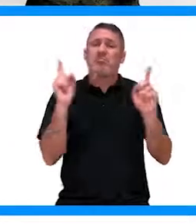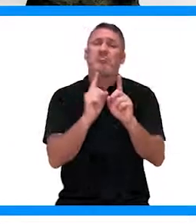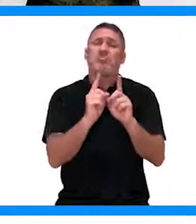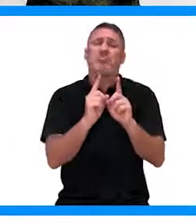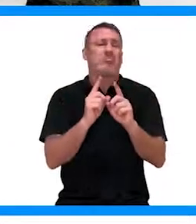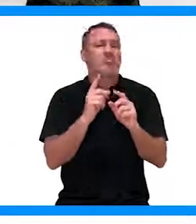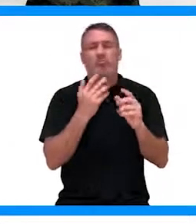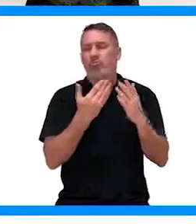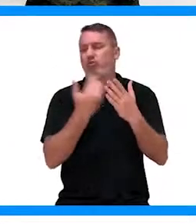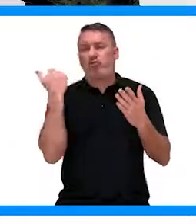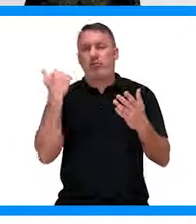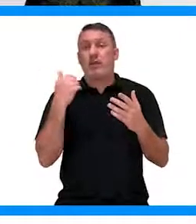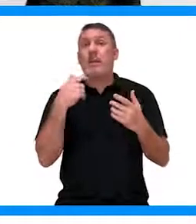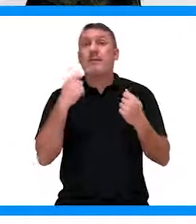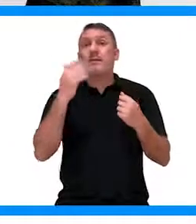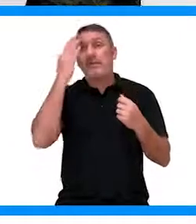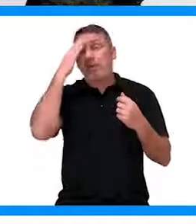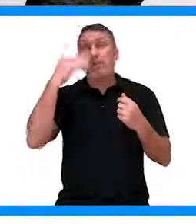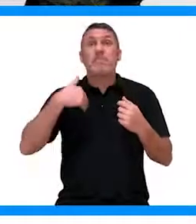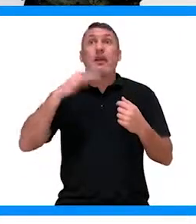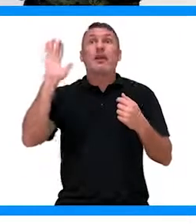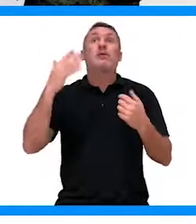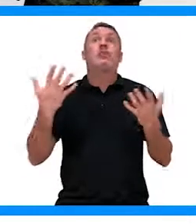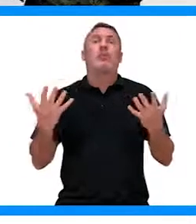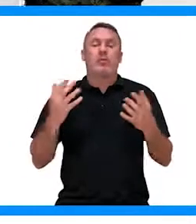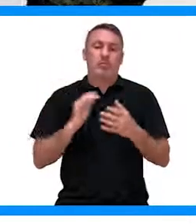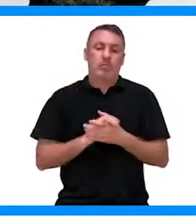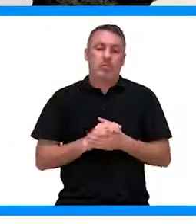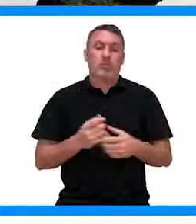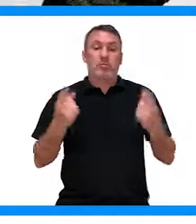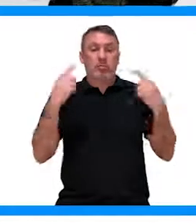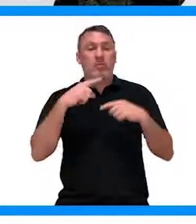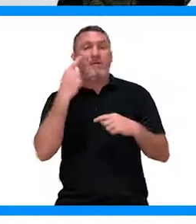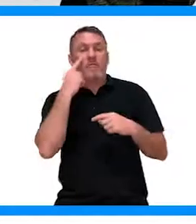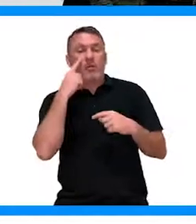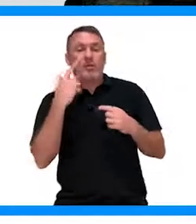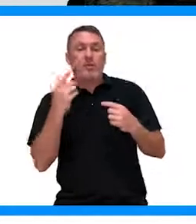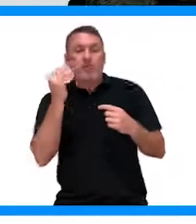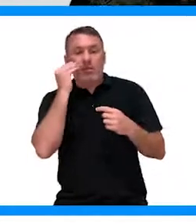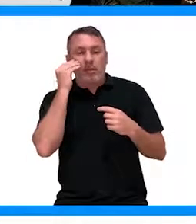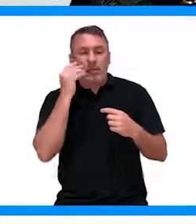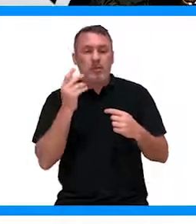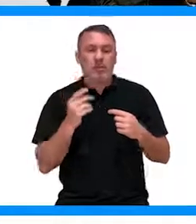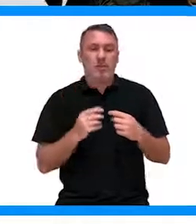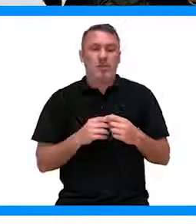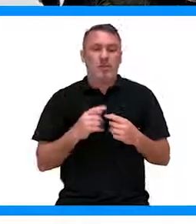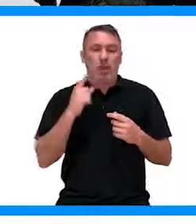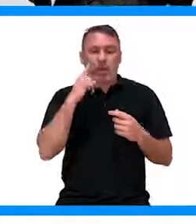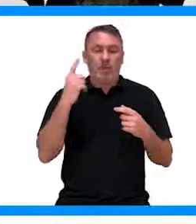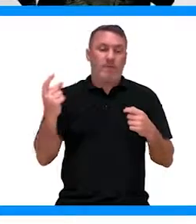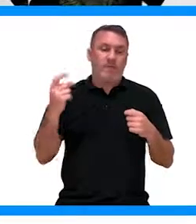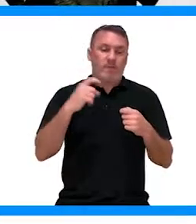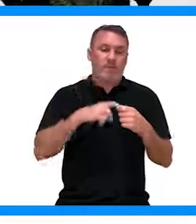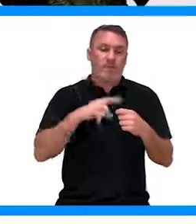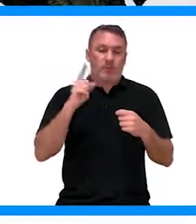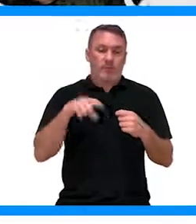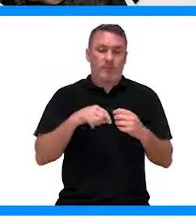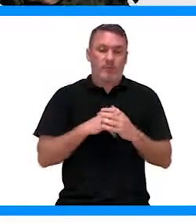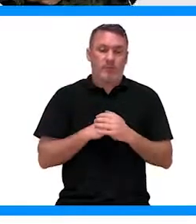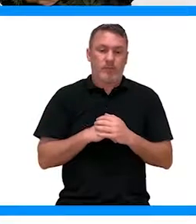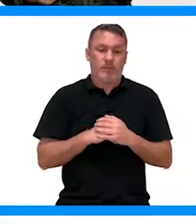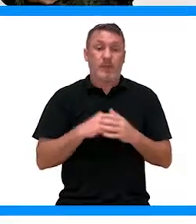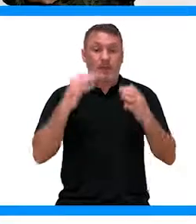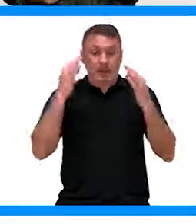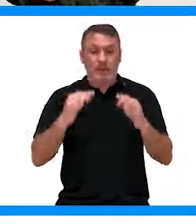pequena abordagem no início. Então, a gente já descarta ela, né? E aí a gente vai vendo. Vamos passar aqui para a